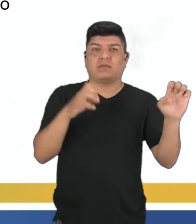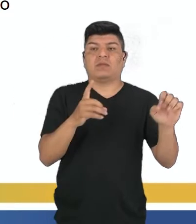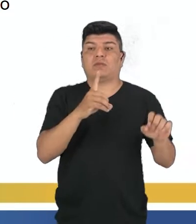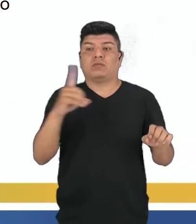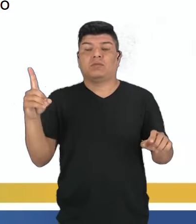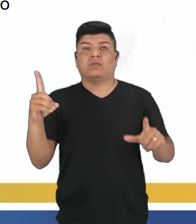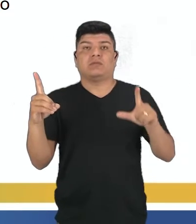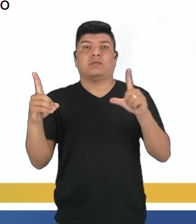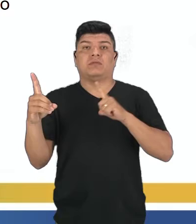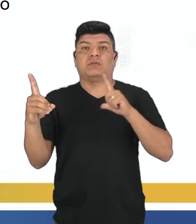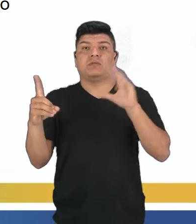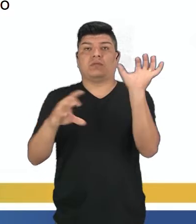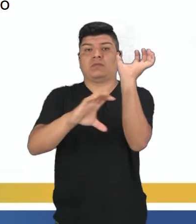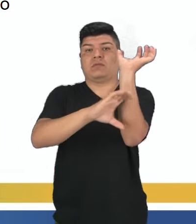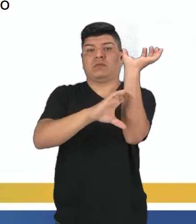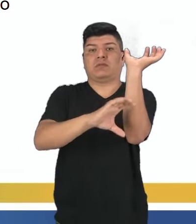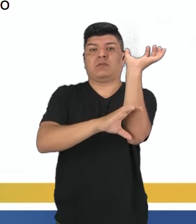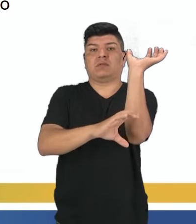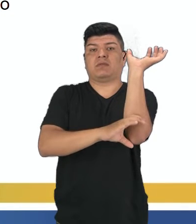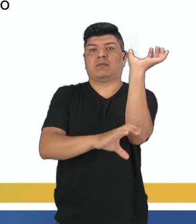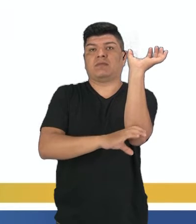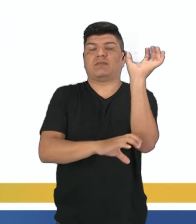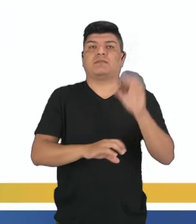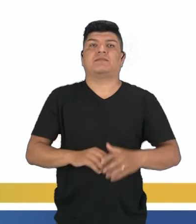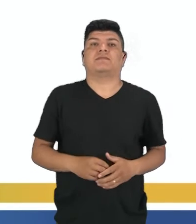direito a típica região da Caatinga.